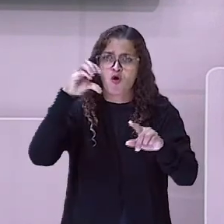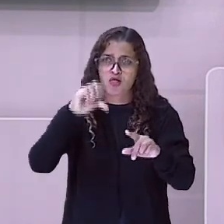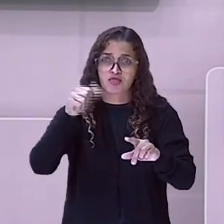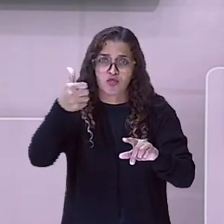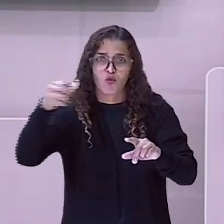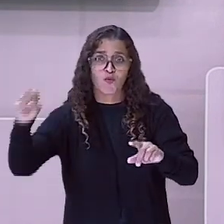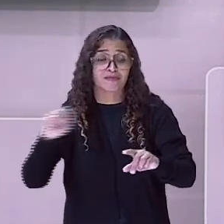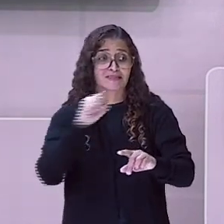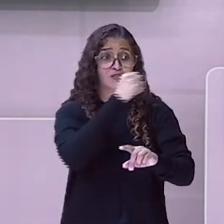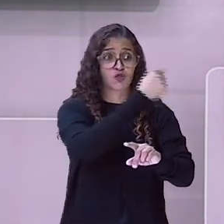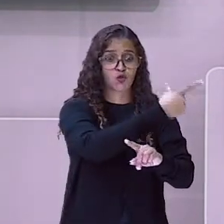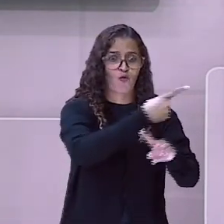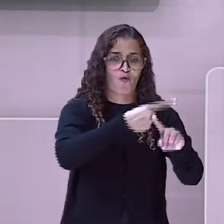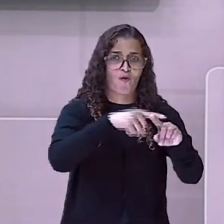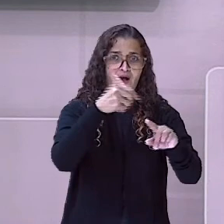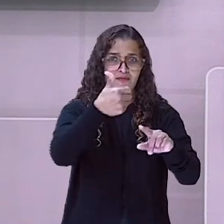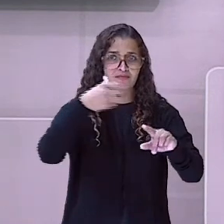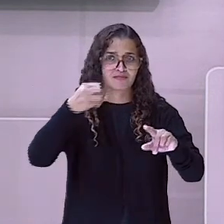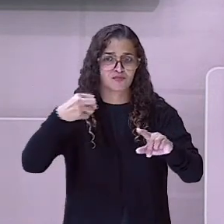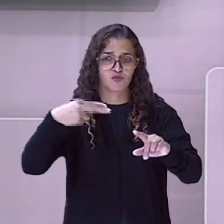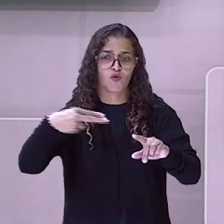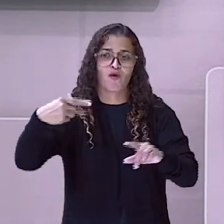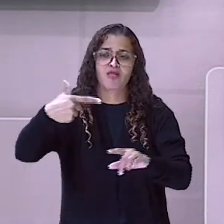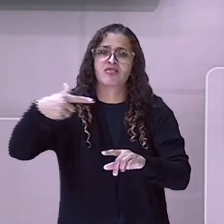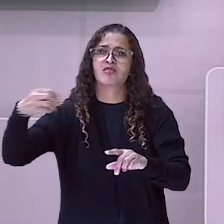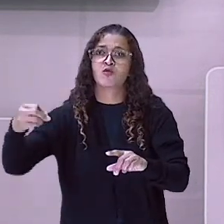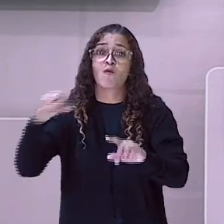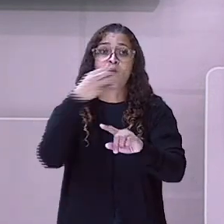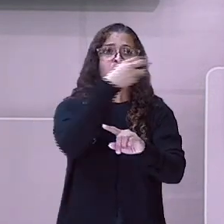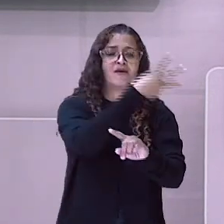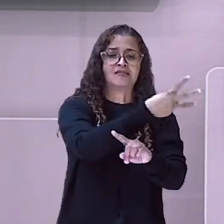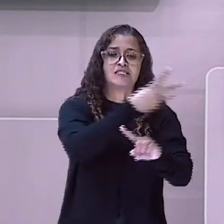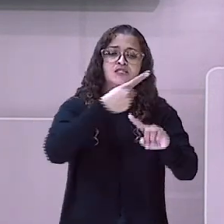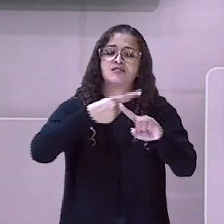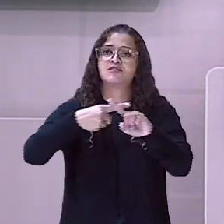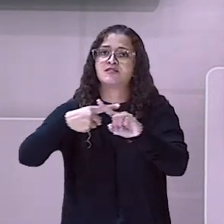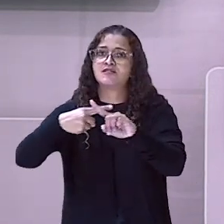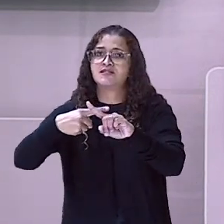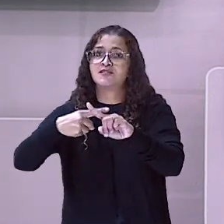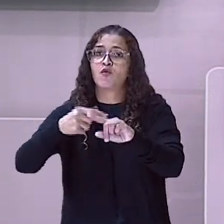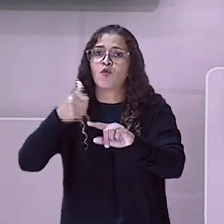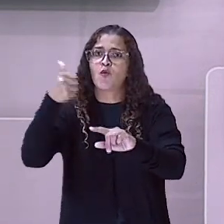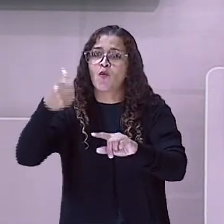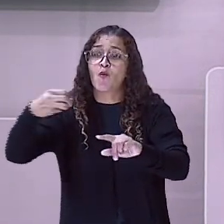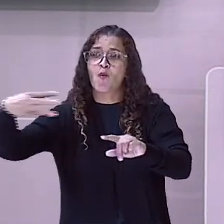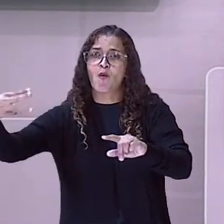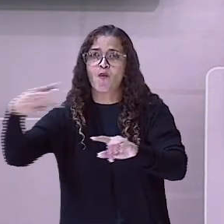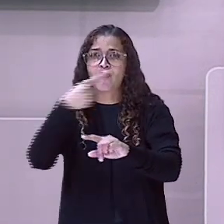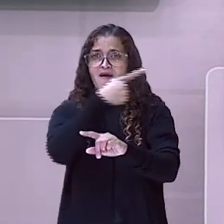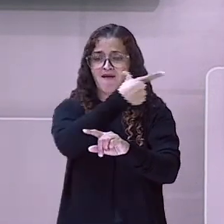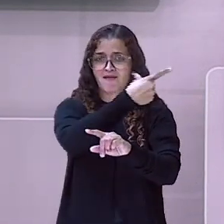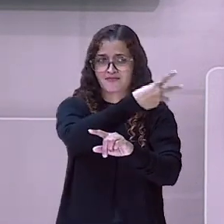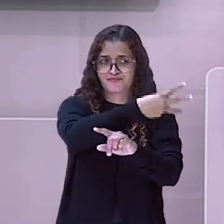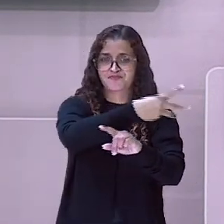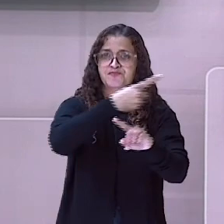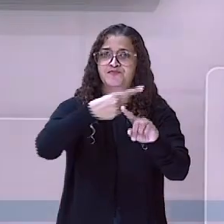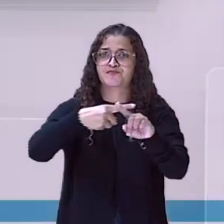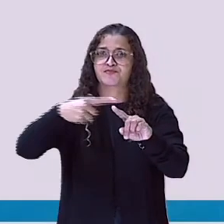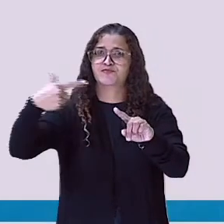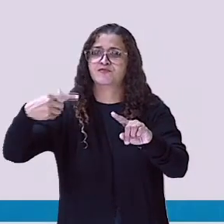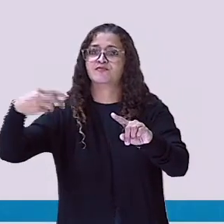para terminar? Então, nós temos 3 vezes 1, 3. 3 vezes